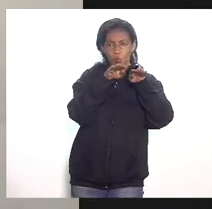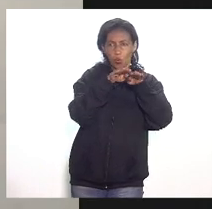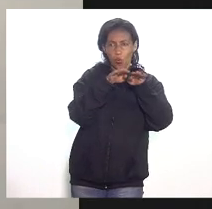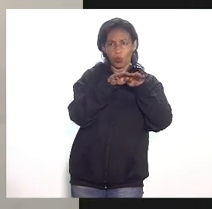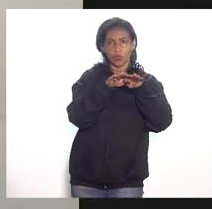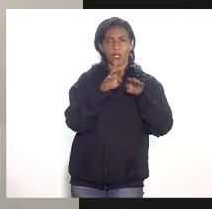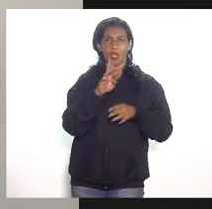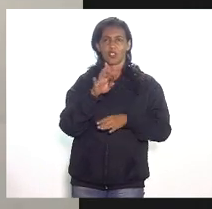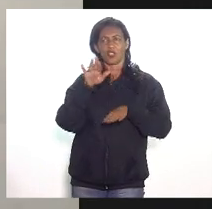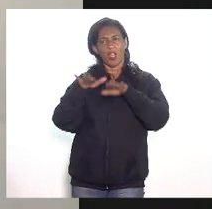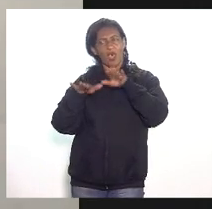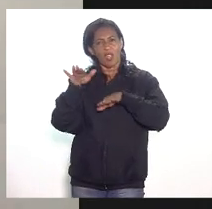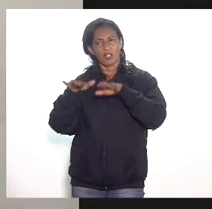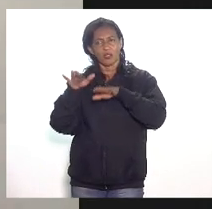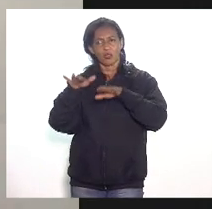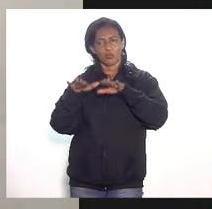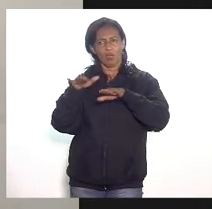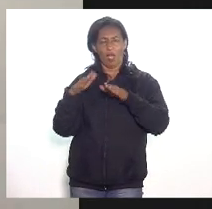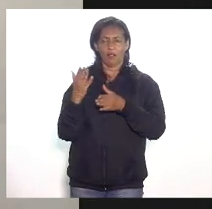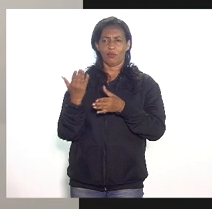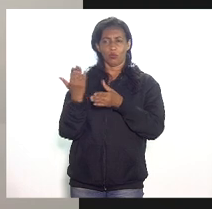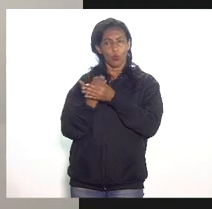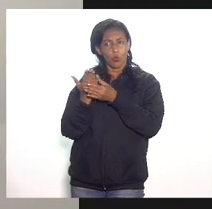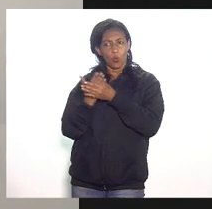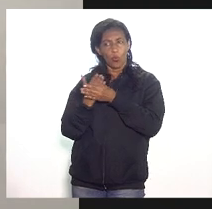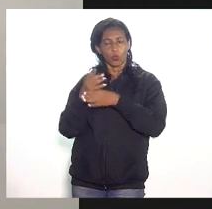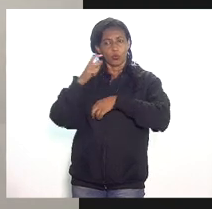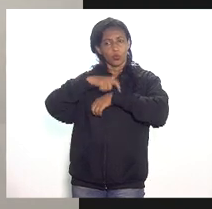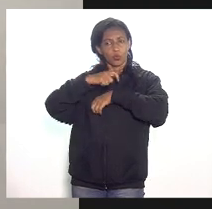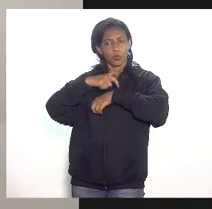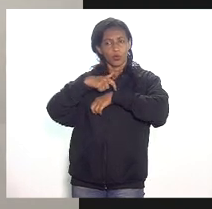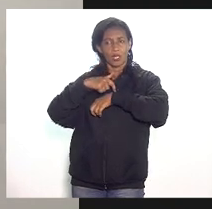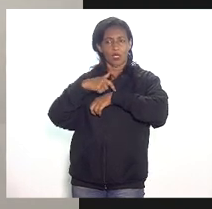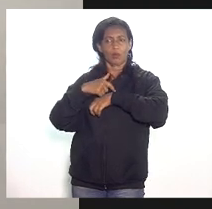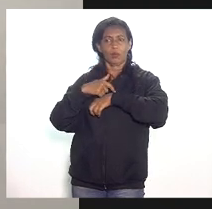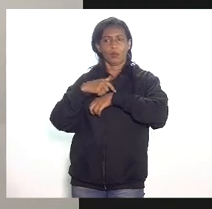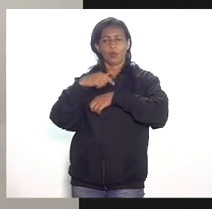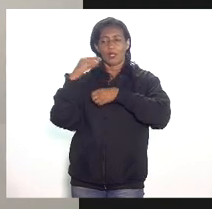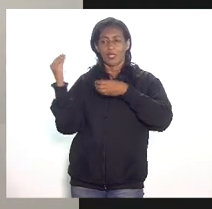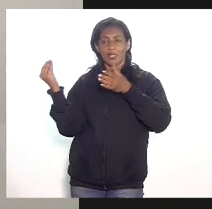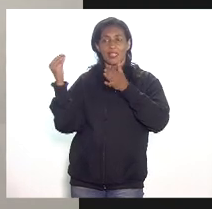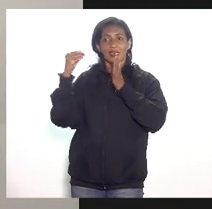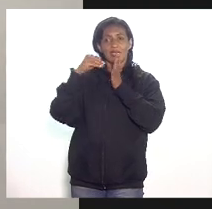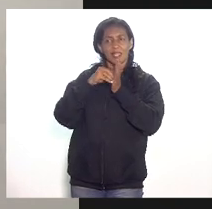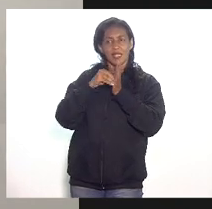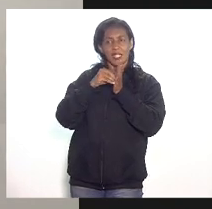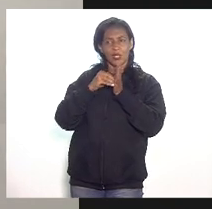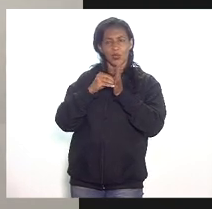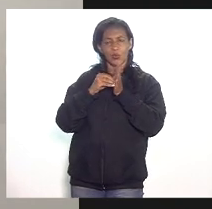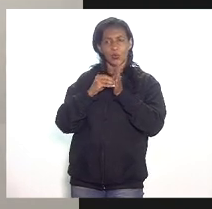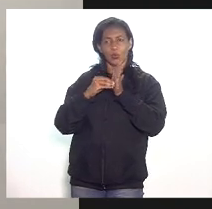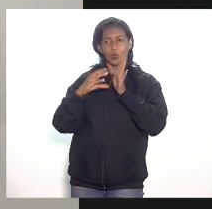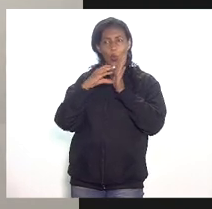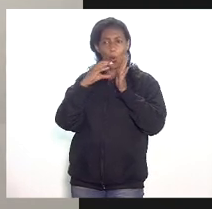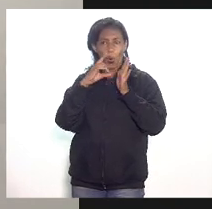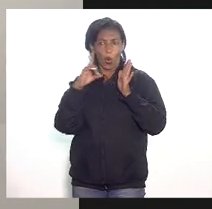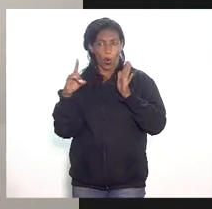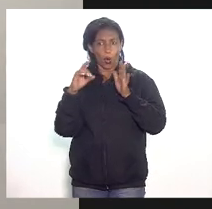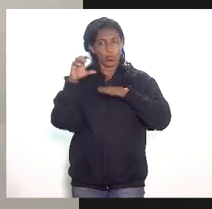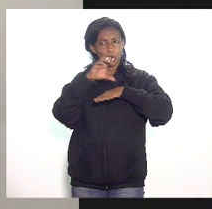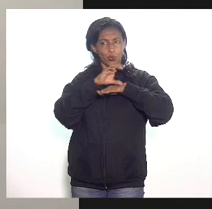razoável duração aos processos reproduzidos nos artigos terceiro e quarto do Código de Processo Civil,